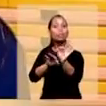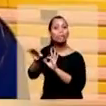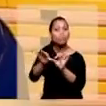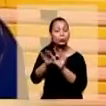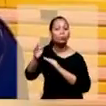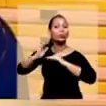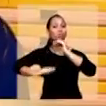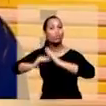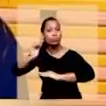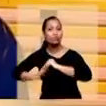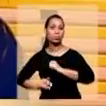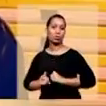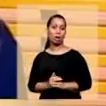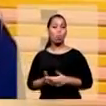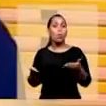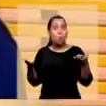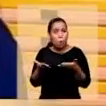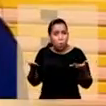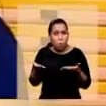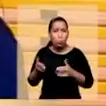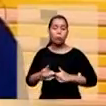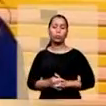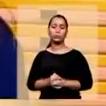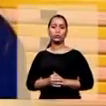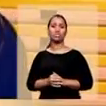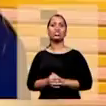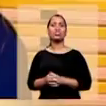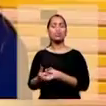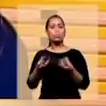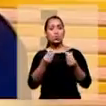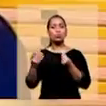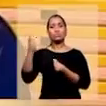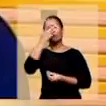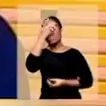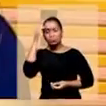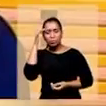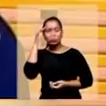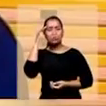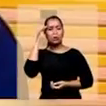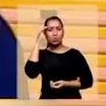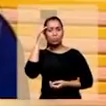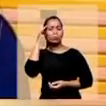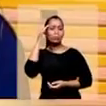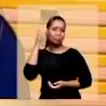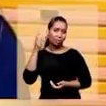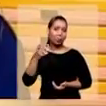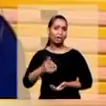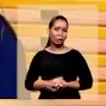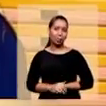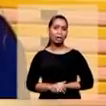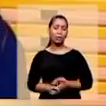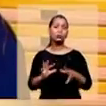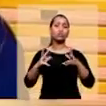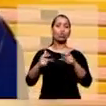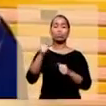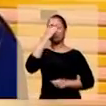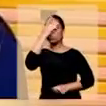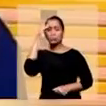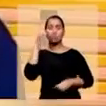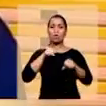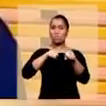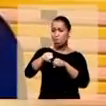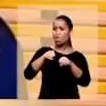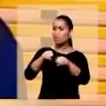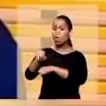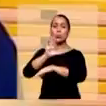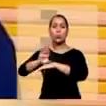planejamento de carreira, hoje o mercado ele é do multiprofissional, né? Todo mundo se